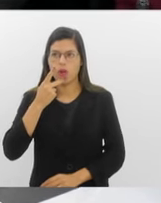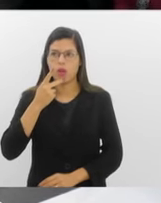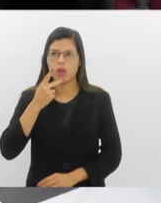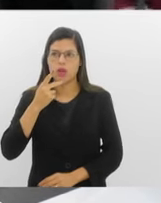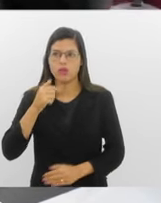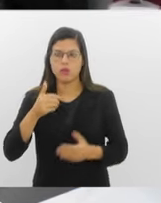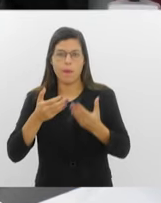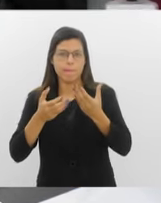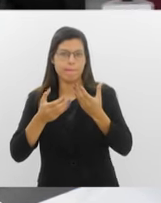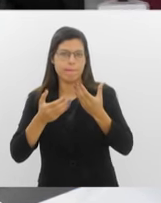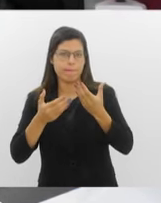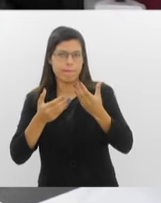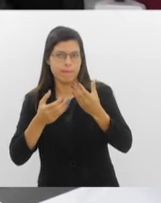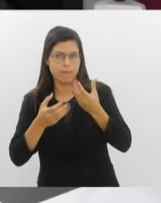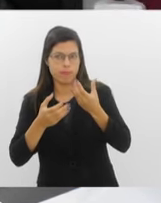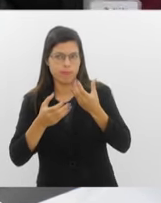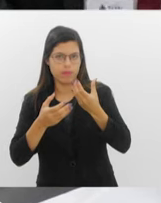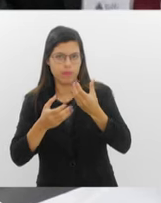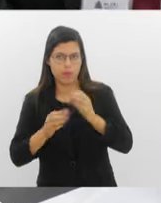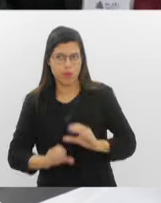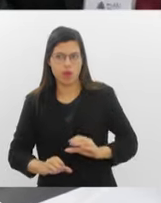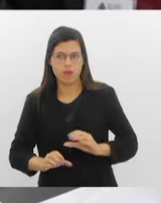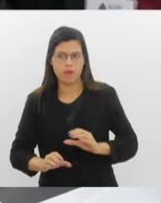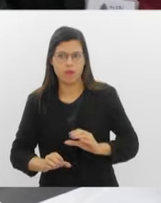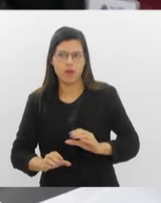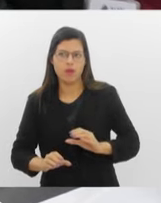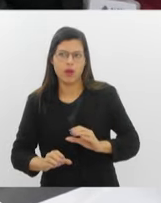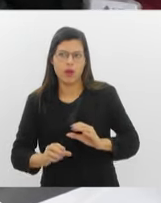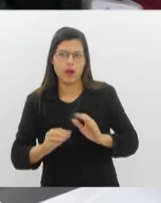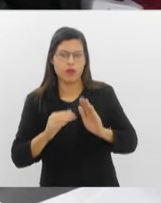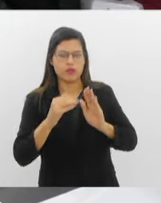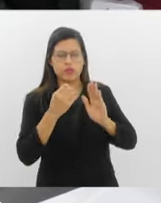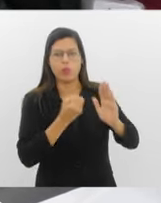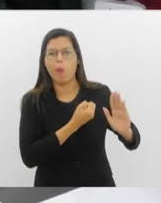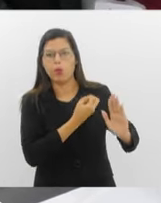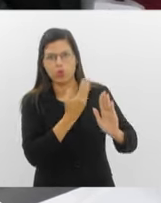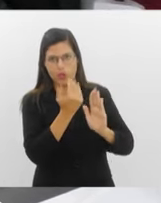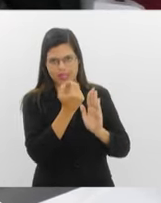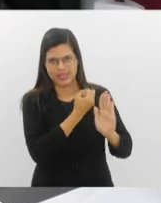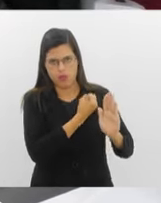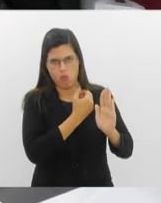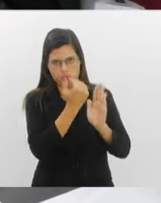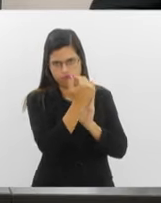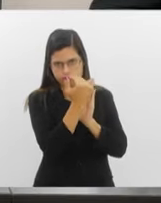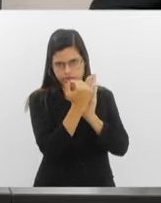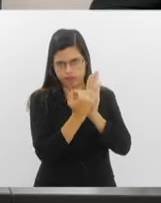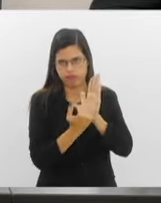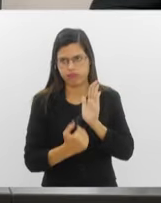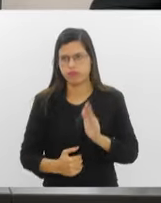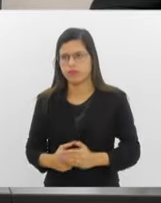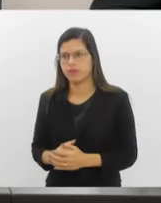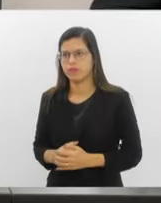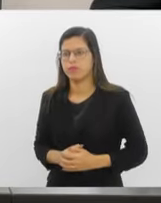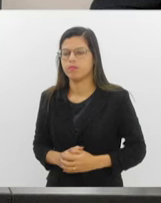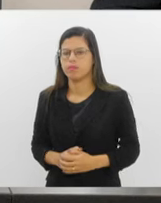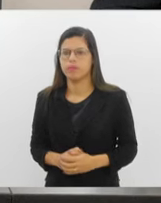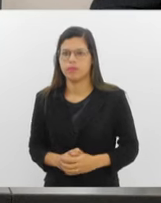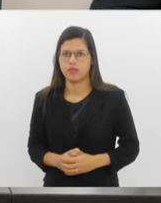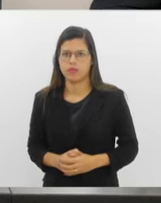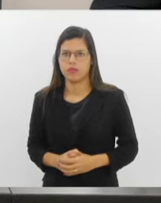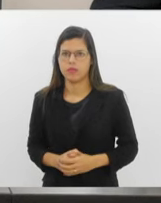eliminatórias. Então, classificatórias. Classificatórias, desculpa. Então, um voto... Presidente, se me permitir,